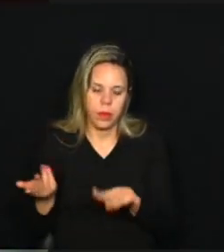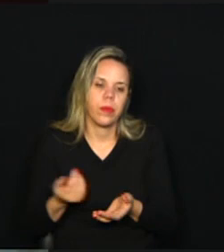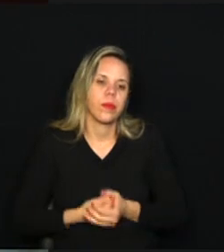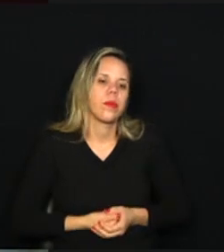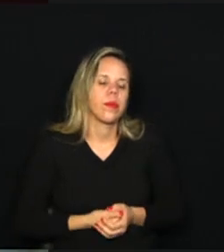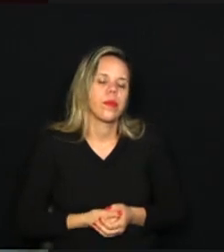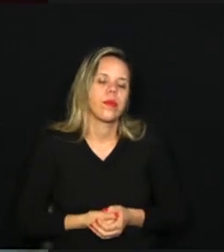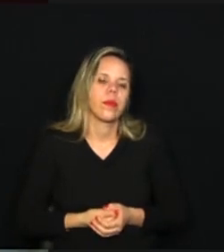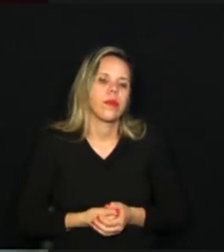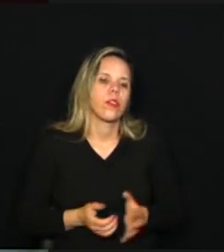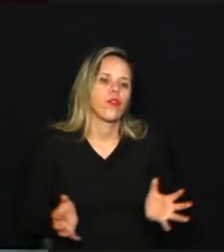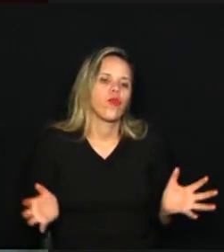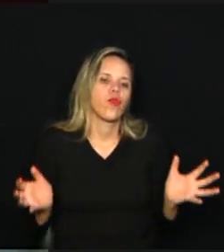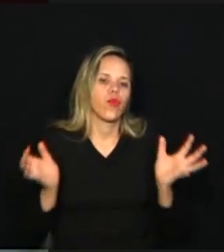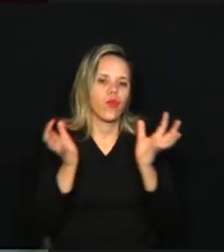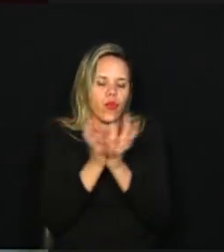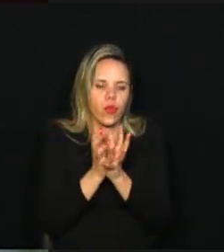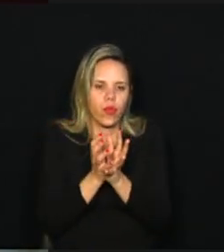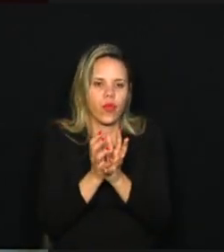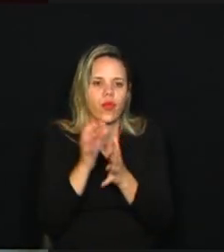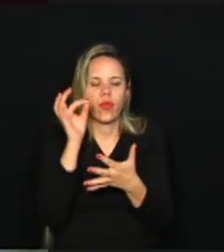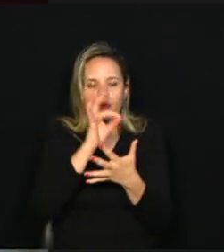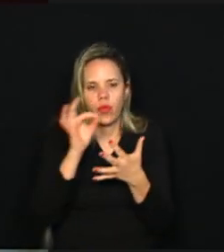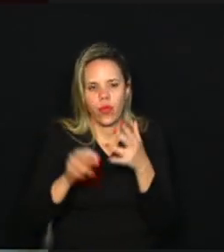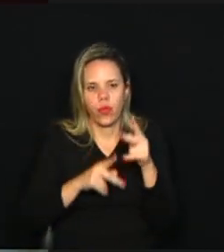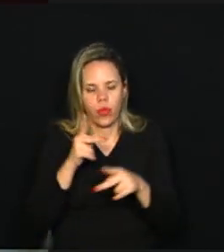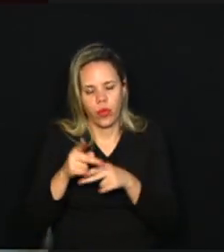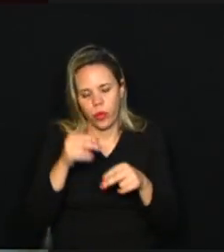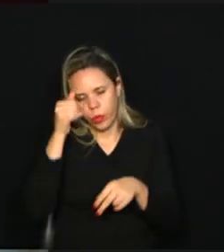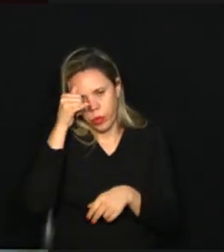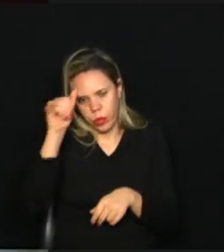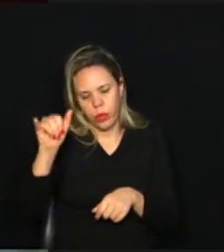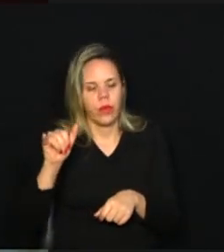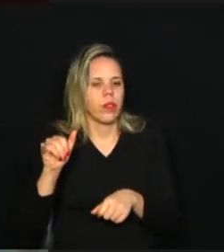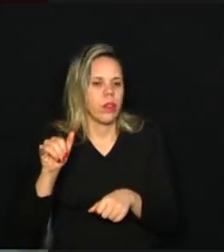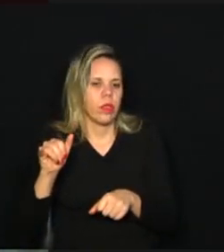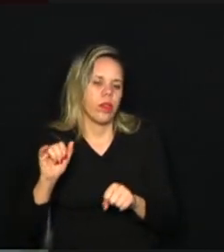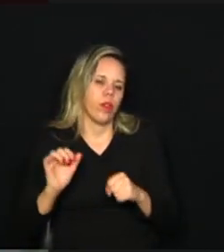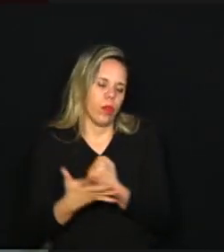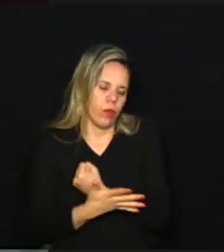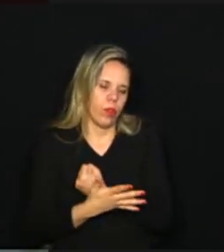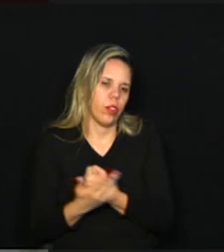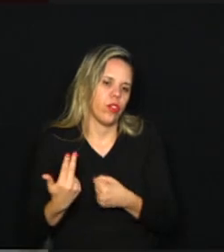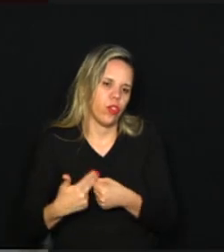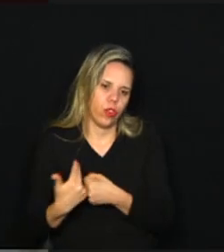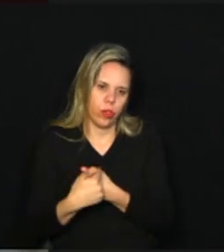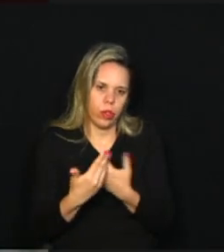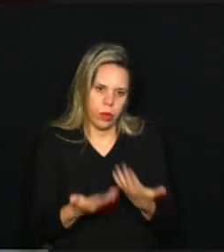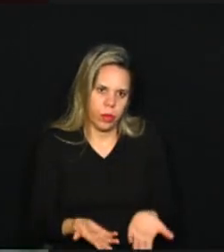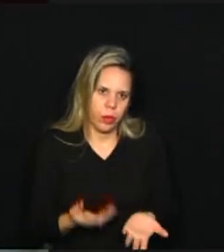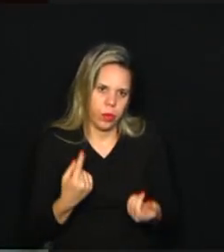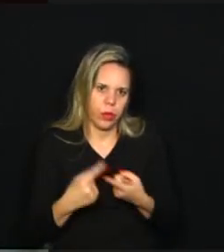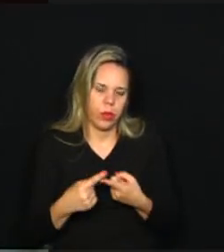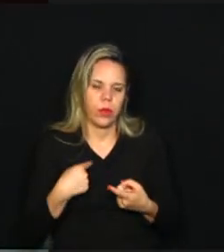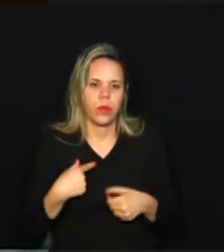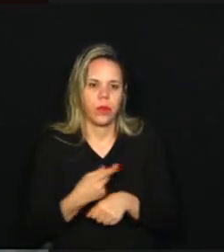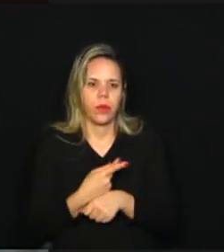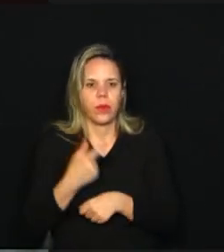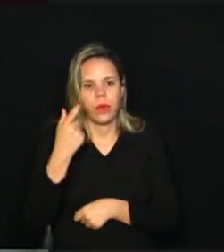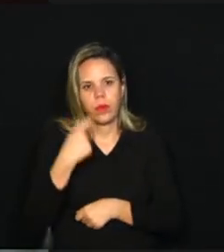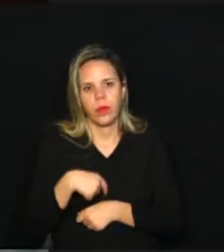Em conjunto, a Força-Tarefa de Combate ao Covid da Unicamp chegou também... Por que me procuraram,